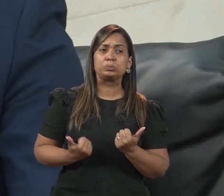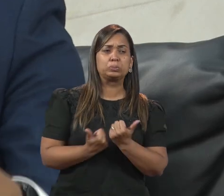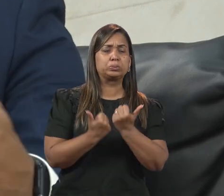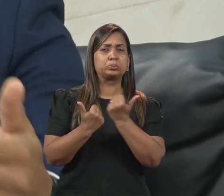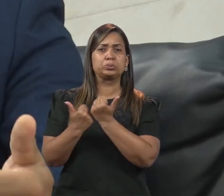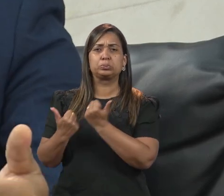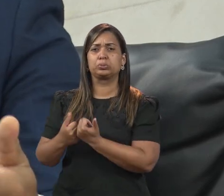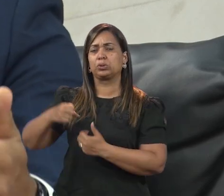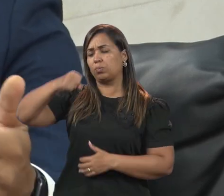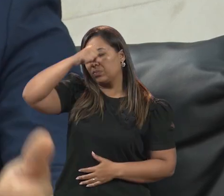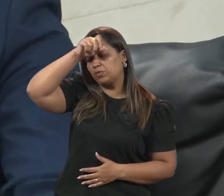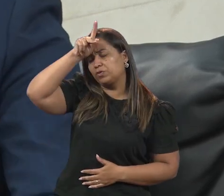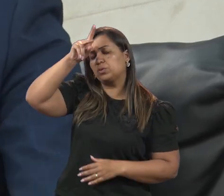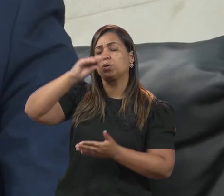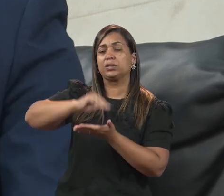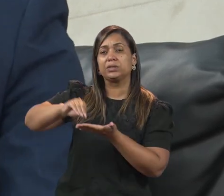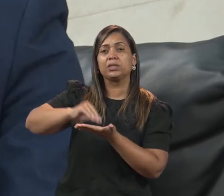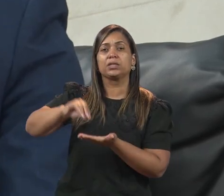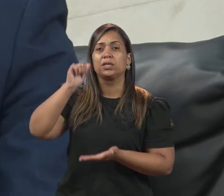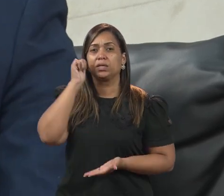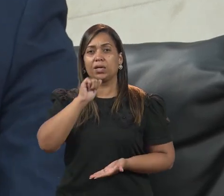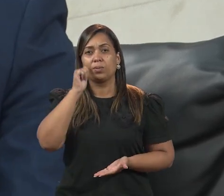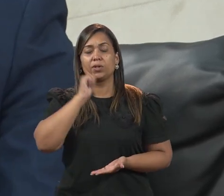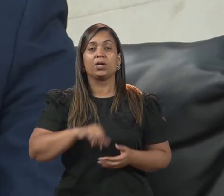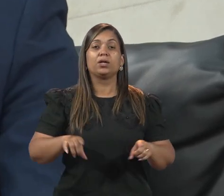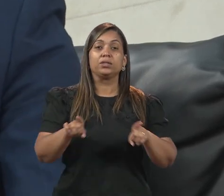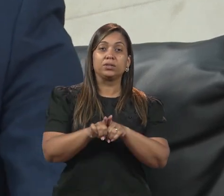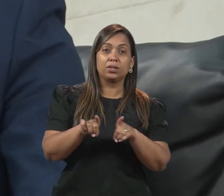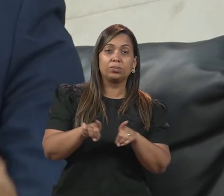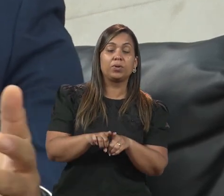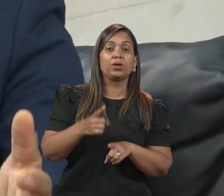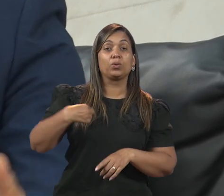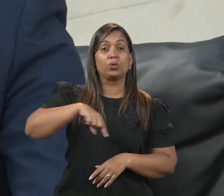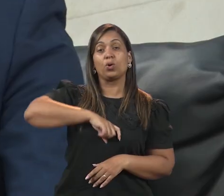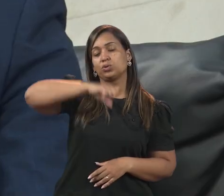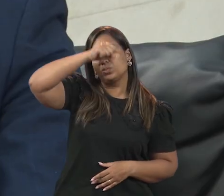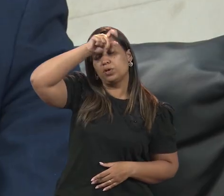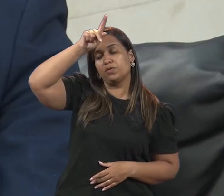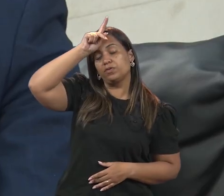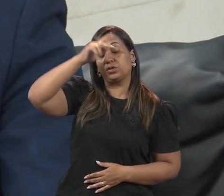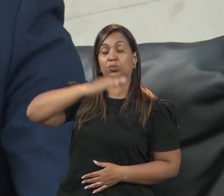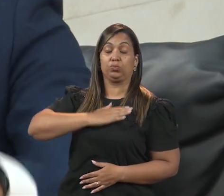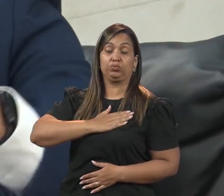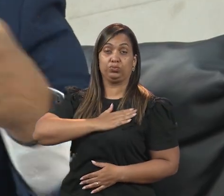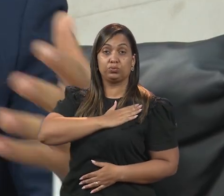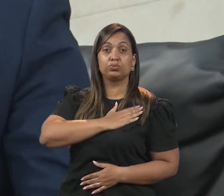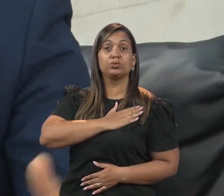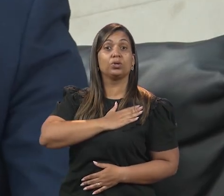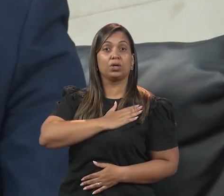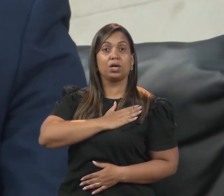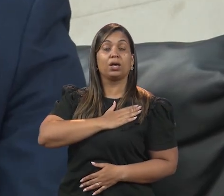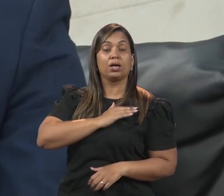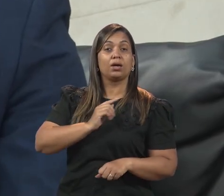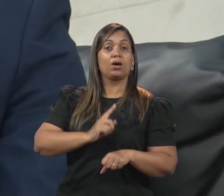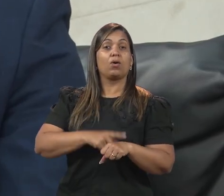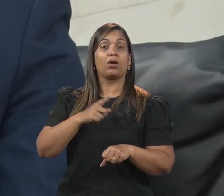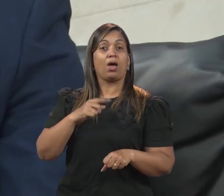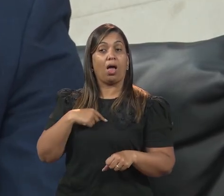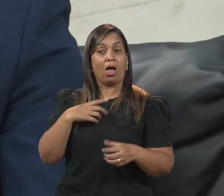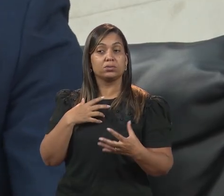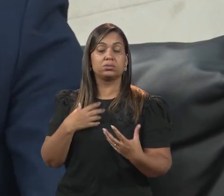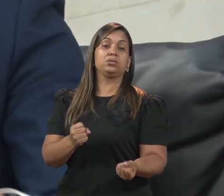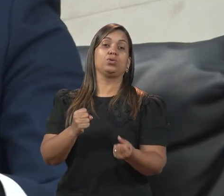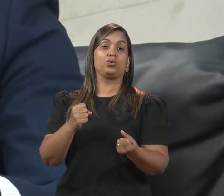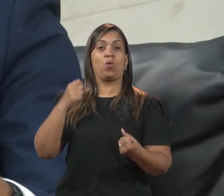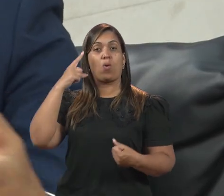apoio, tanto do Executivo, com a Secretaria da Mulher, também com o nosso prefeito, Coronel Fábio Cândido, que prontamente abraçou a